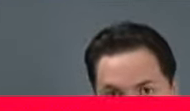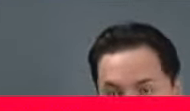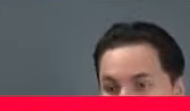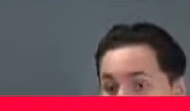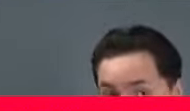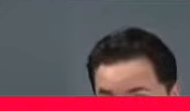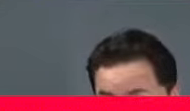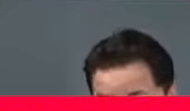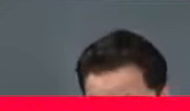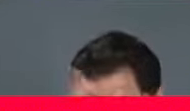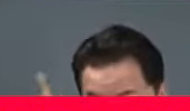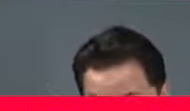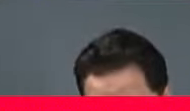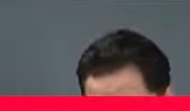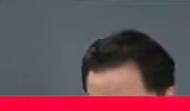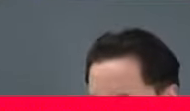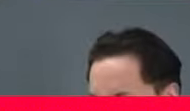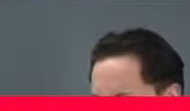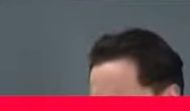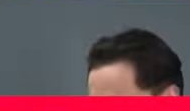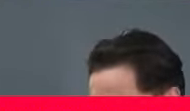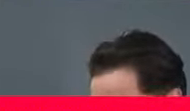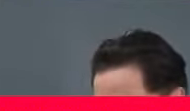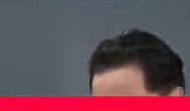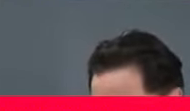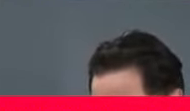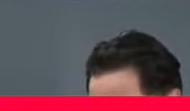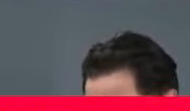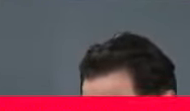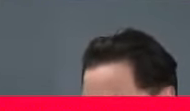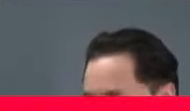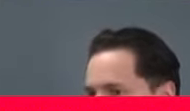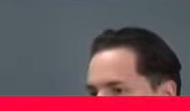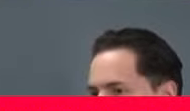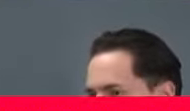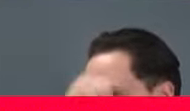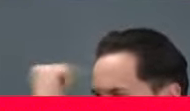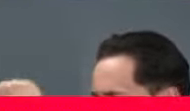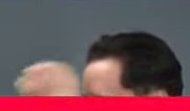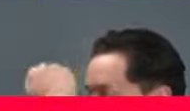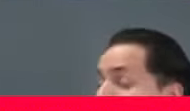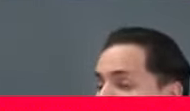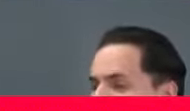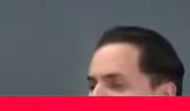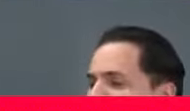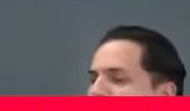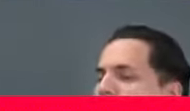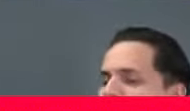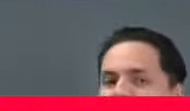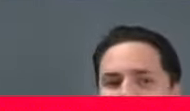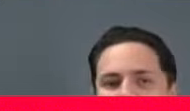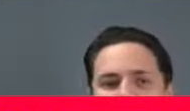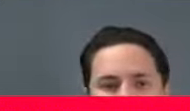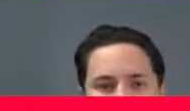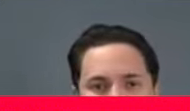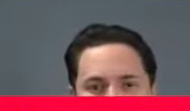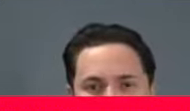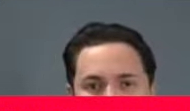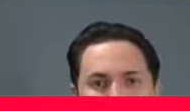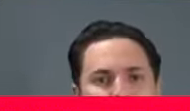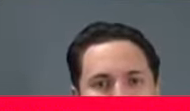assim que eles consideram adversário político como inimigo Com títulos mentirosos foi assim o tempo inteiro com